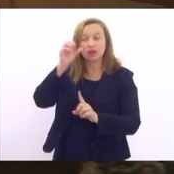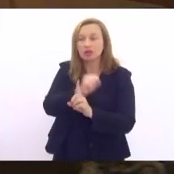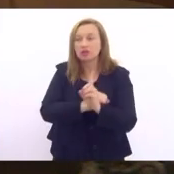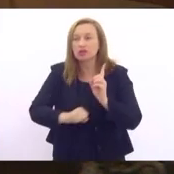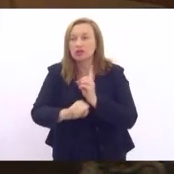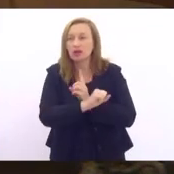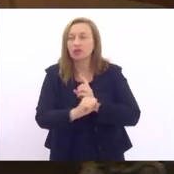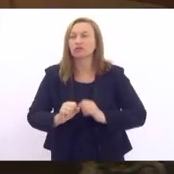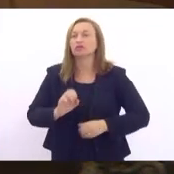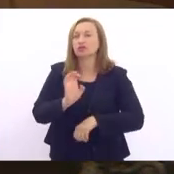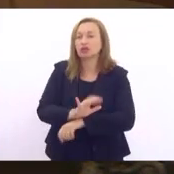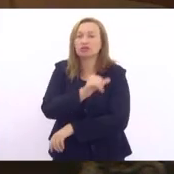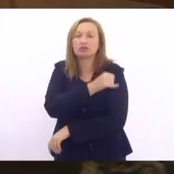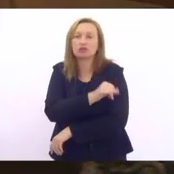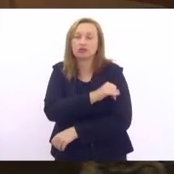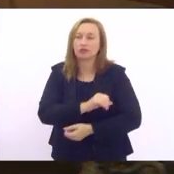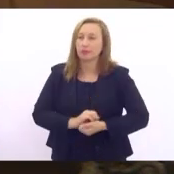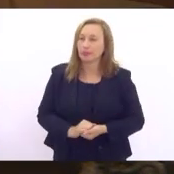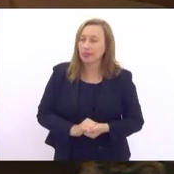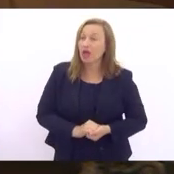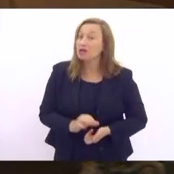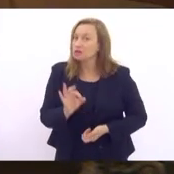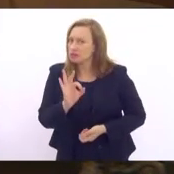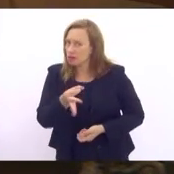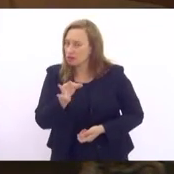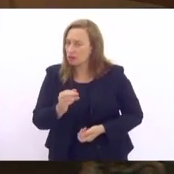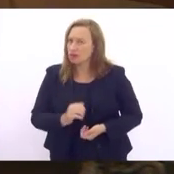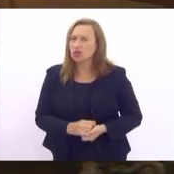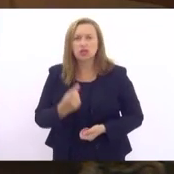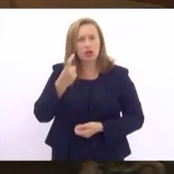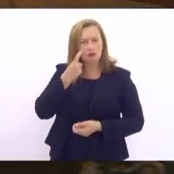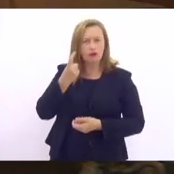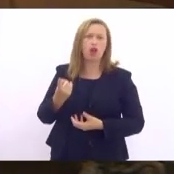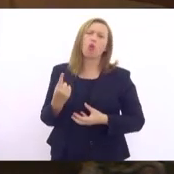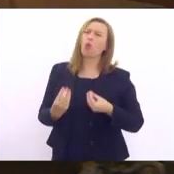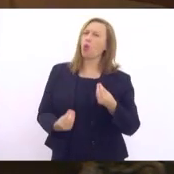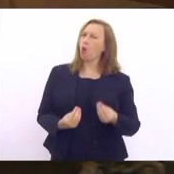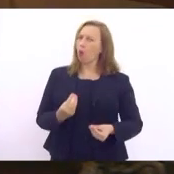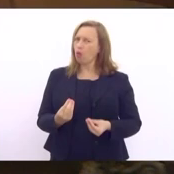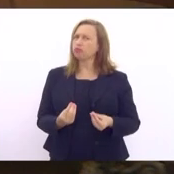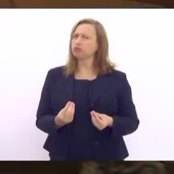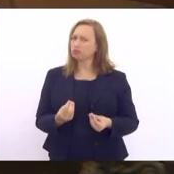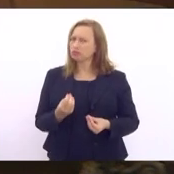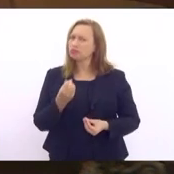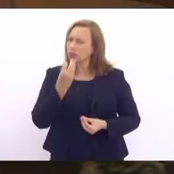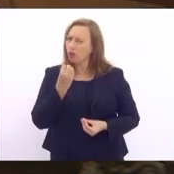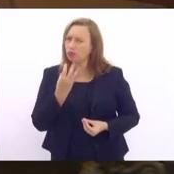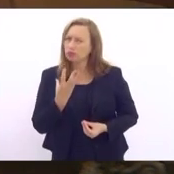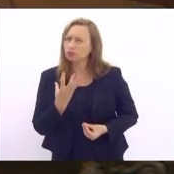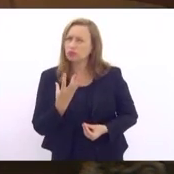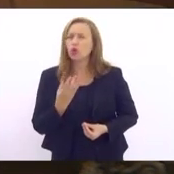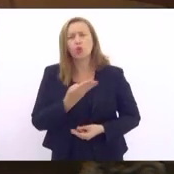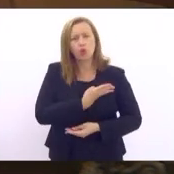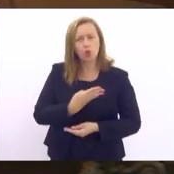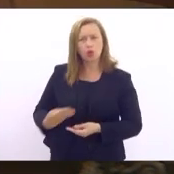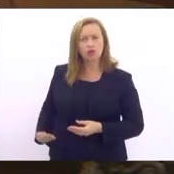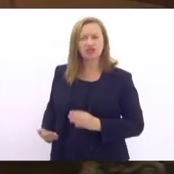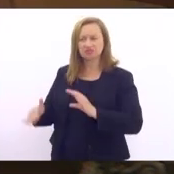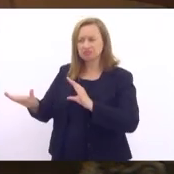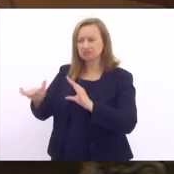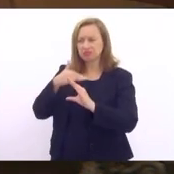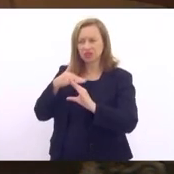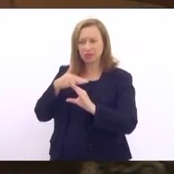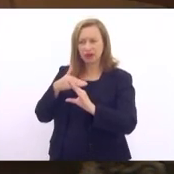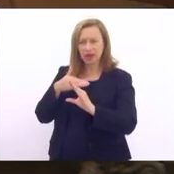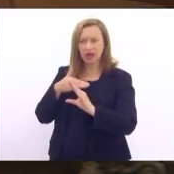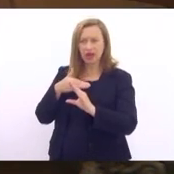Porque, evidentemente, a gente vê como positivo o governo mandar um programa para cá e sinalizar que